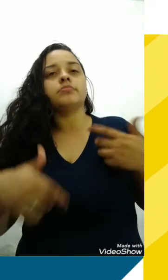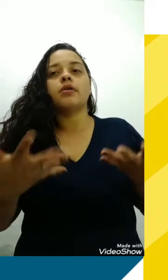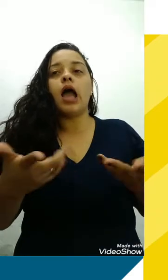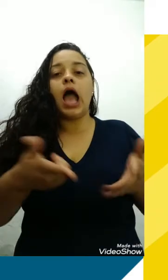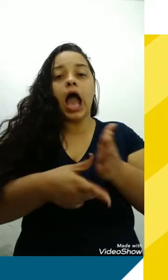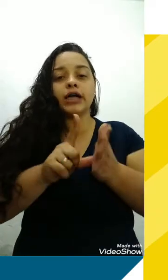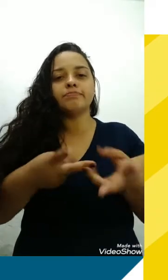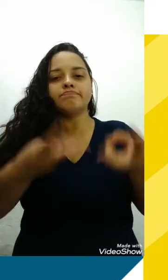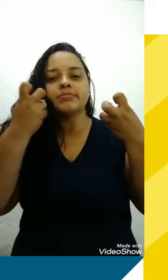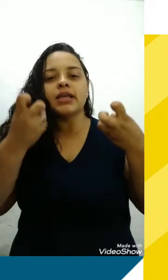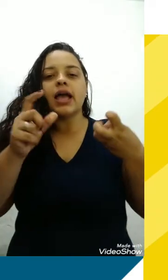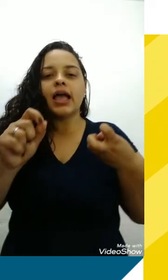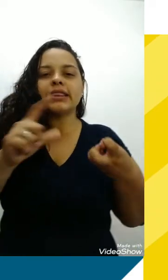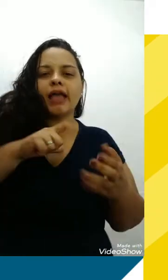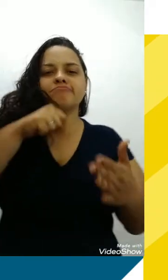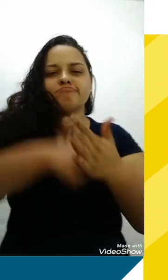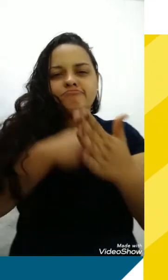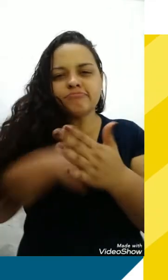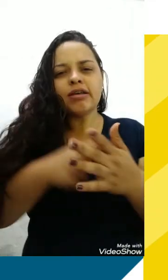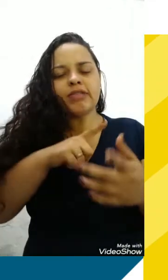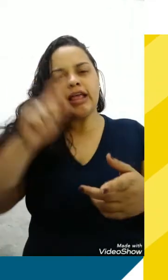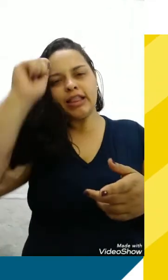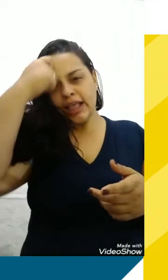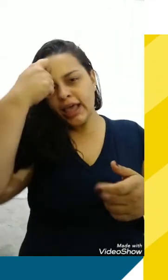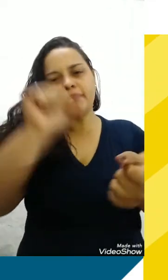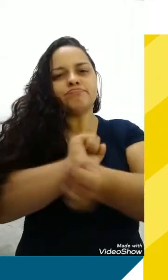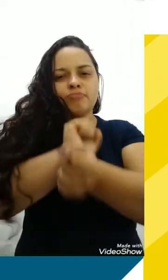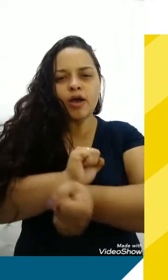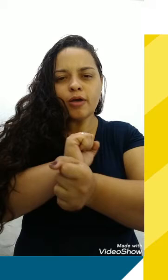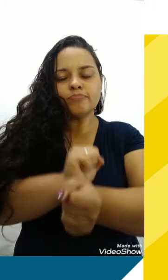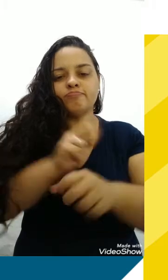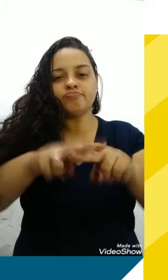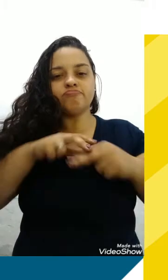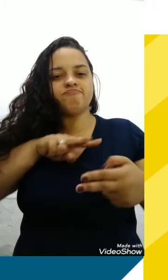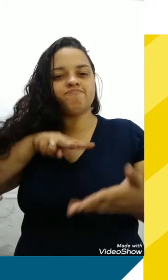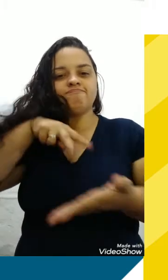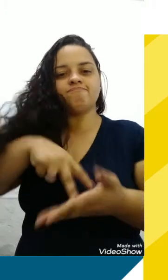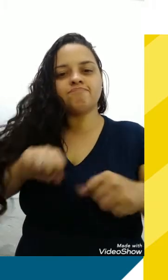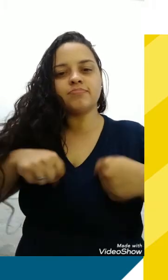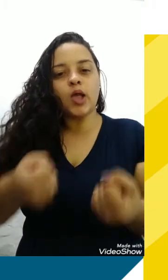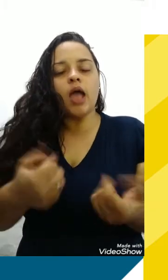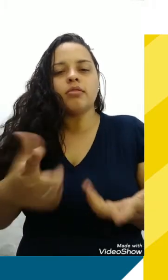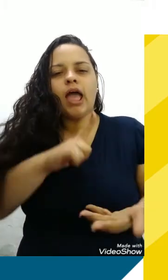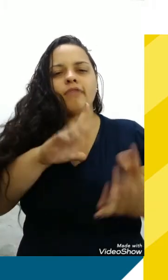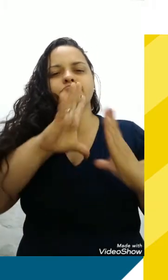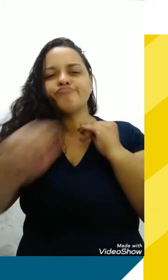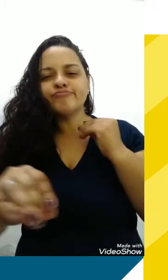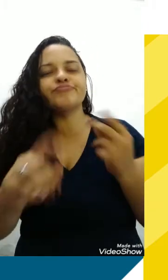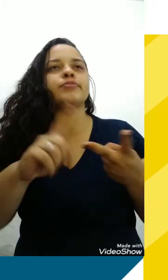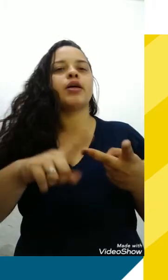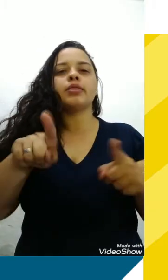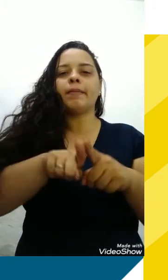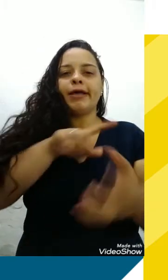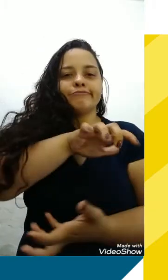existiram muitas formas de resistência à escravidão por parte da população escravizada. É claro que as fugas, revoltas e